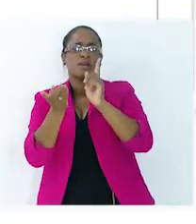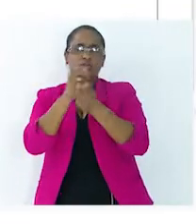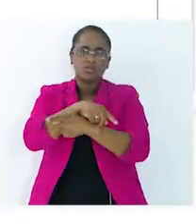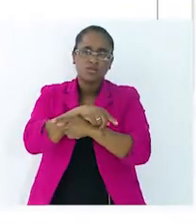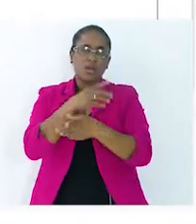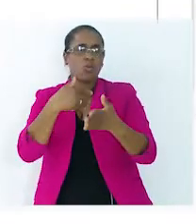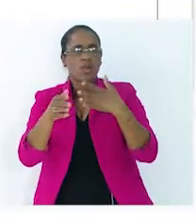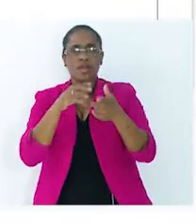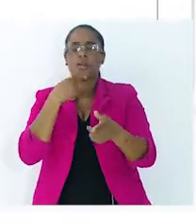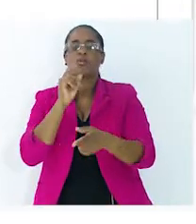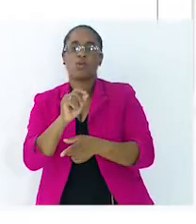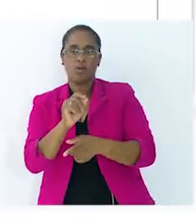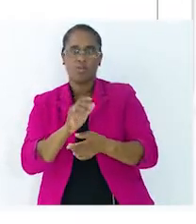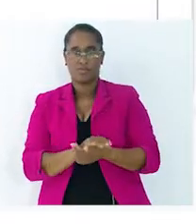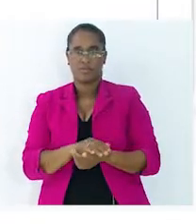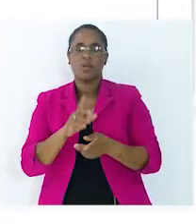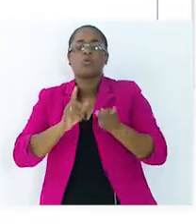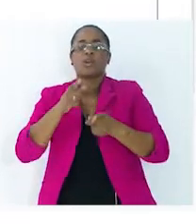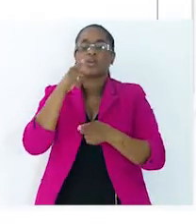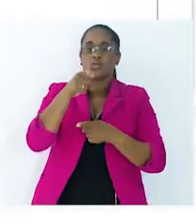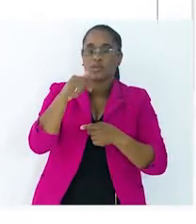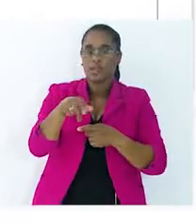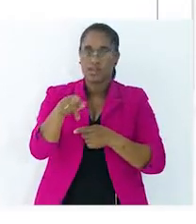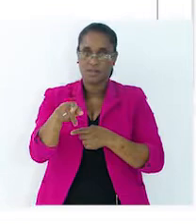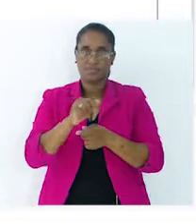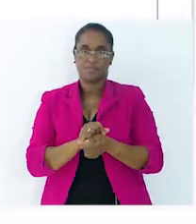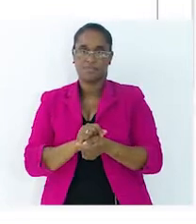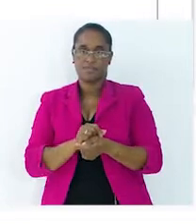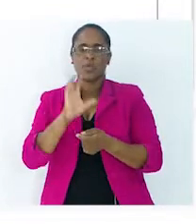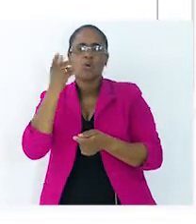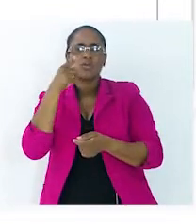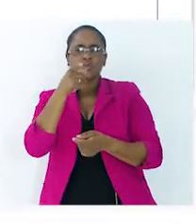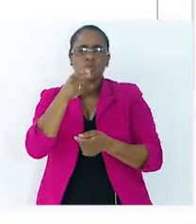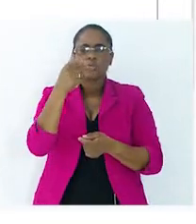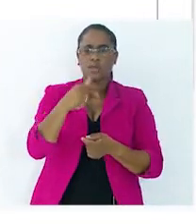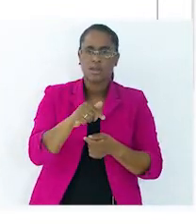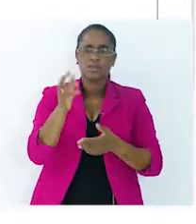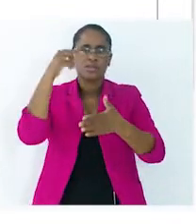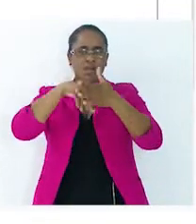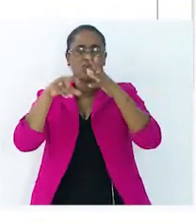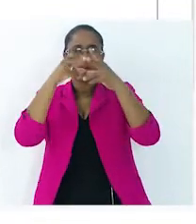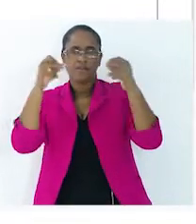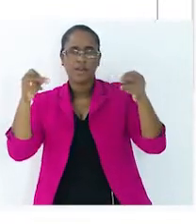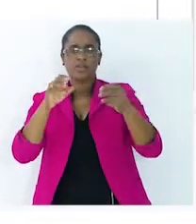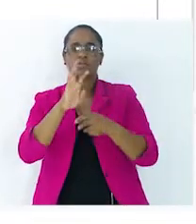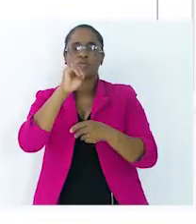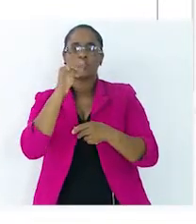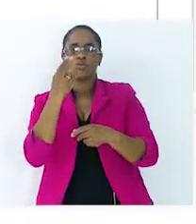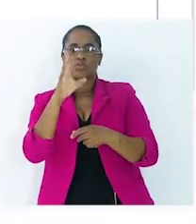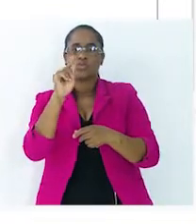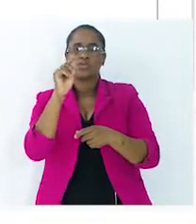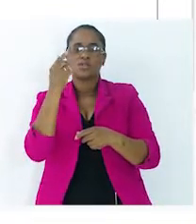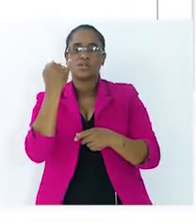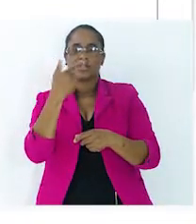nome, ok? Então o que é que tu tens aqui? Quando tu tens dentro da frase o sujeito, tu